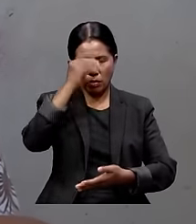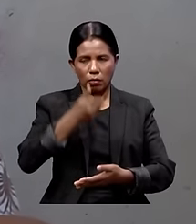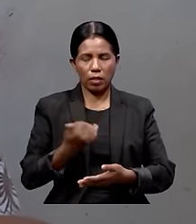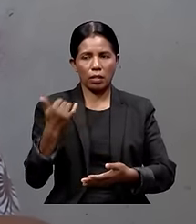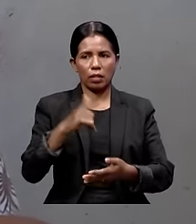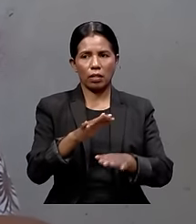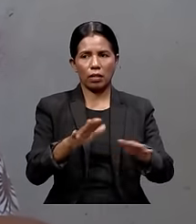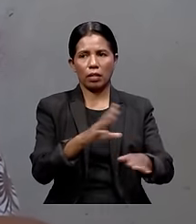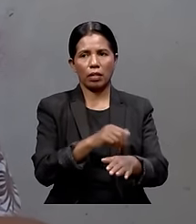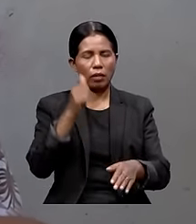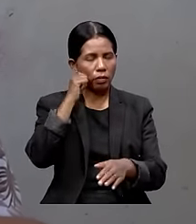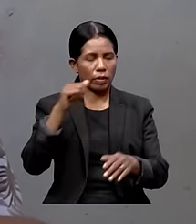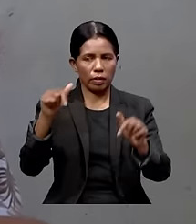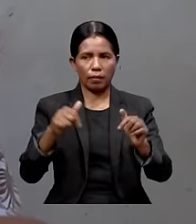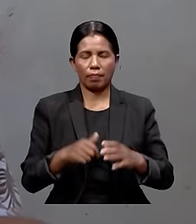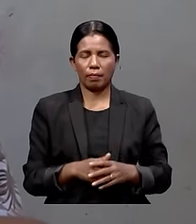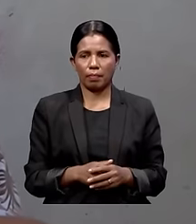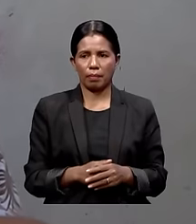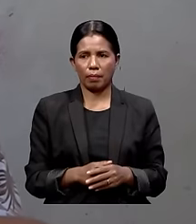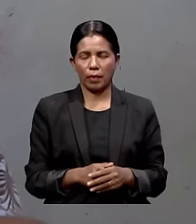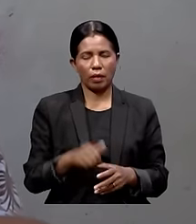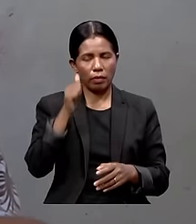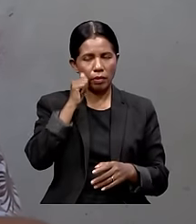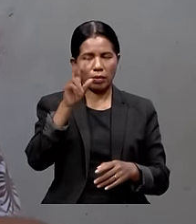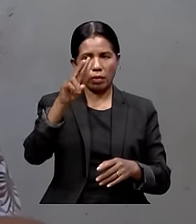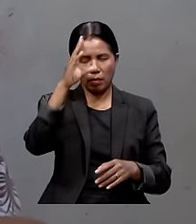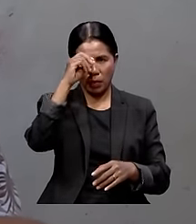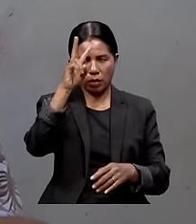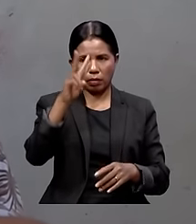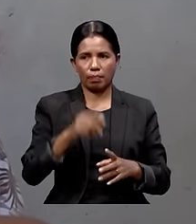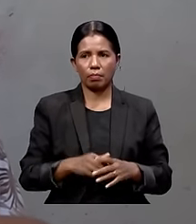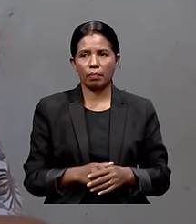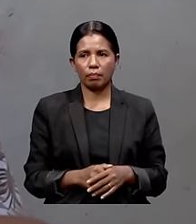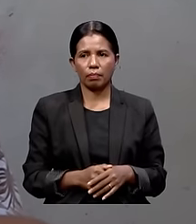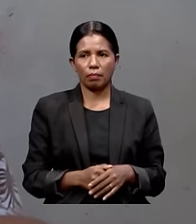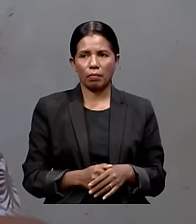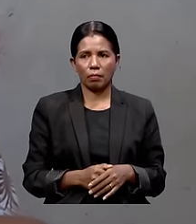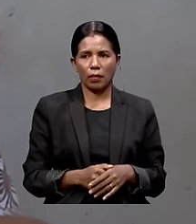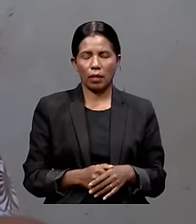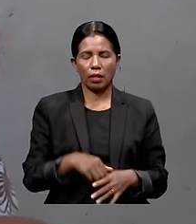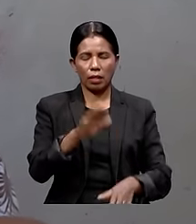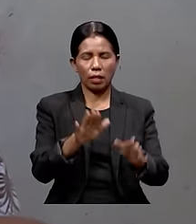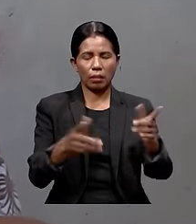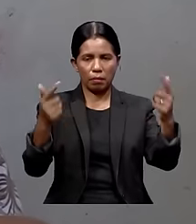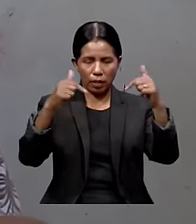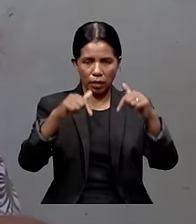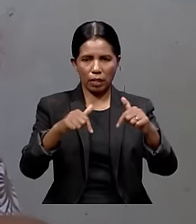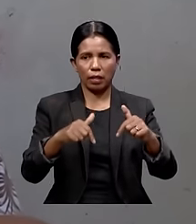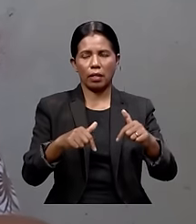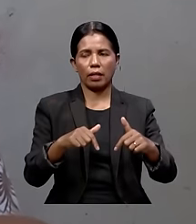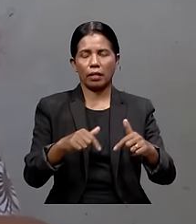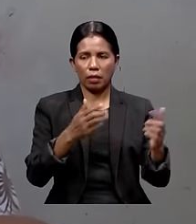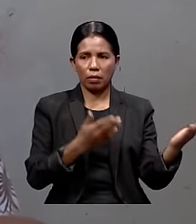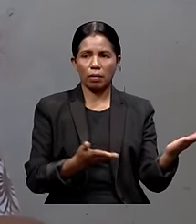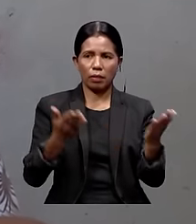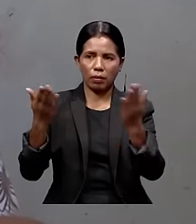na to i ma feto ire ne a feto rua ma ne rua Tuno na mai hene ami me san senia ma glorio na ba